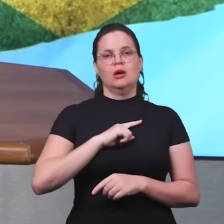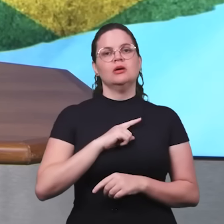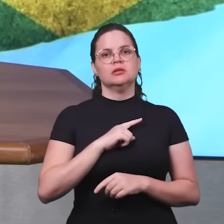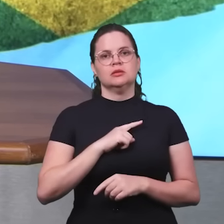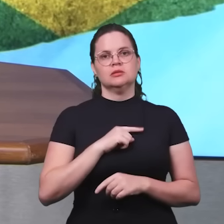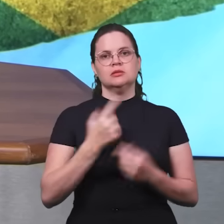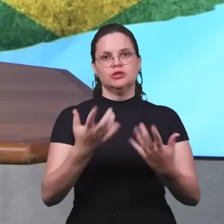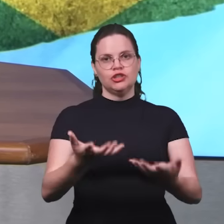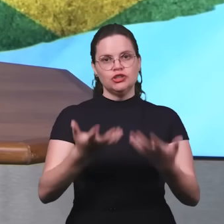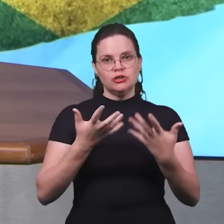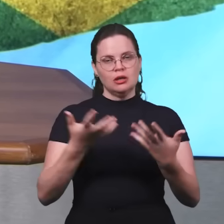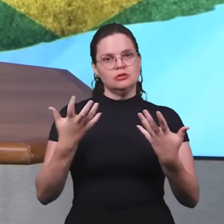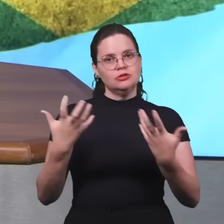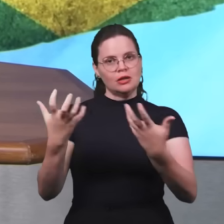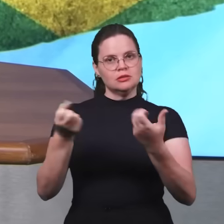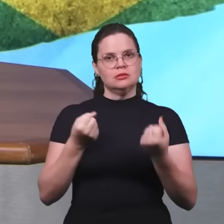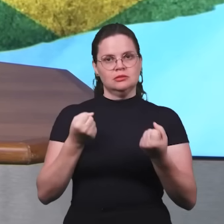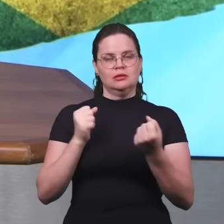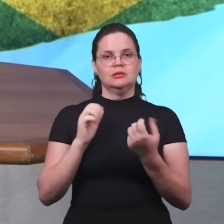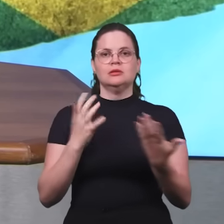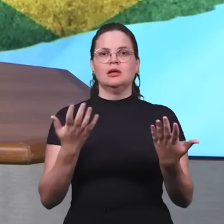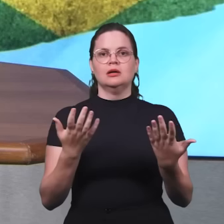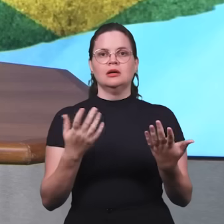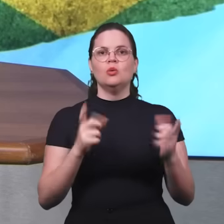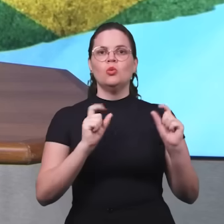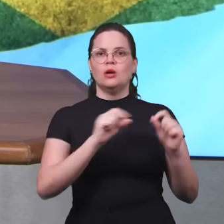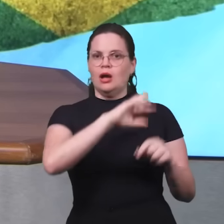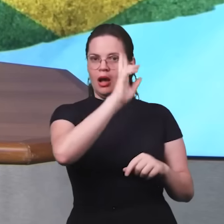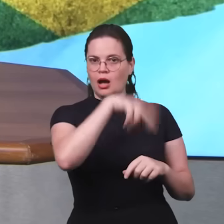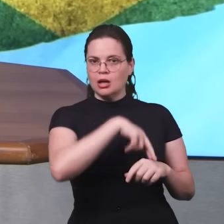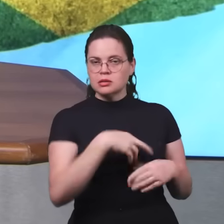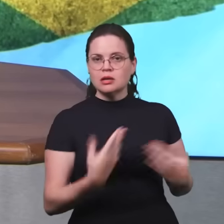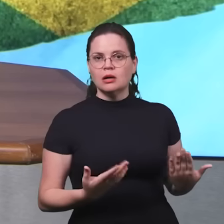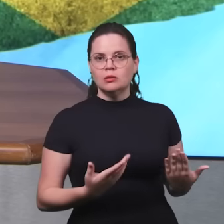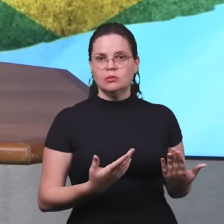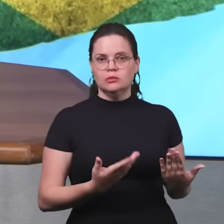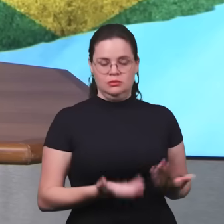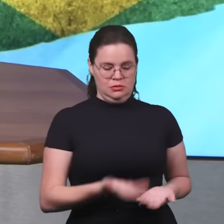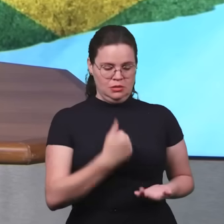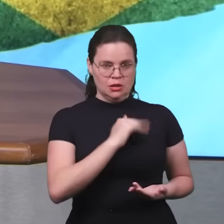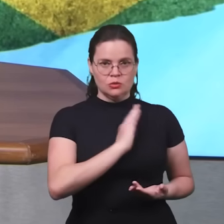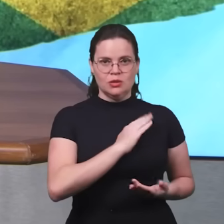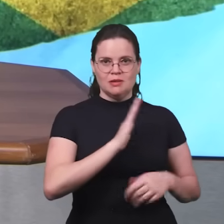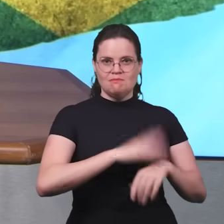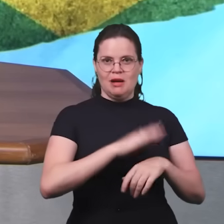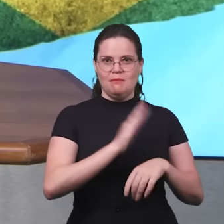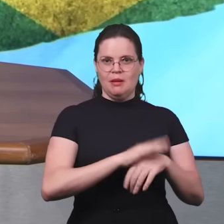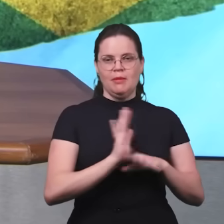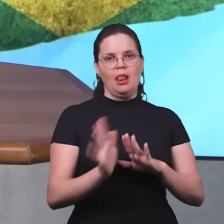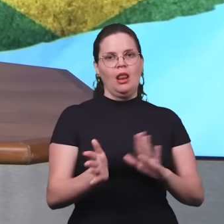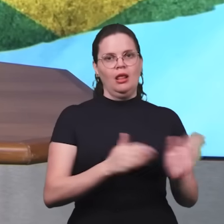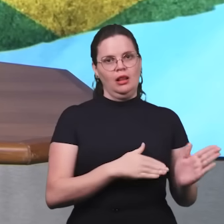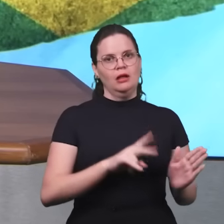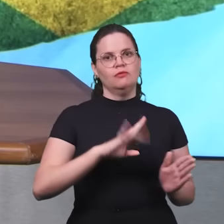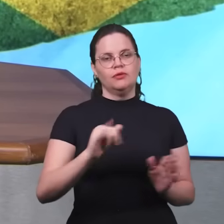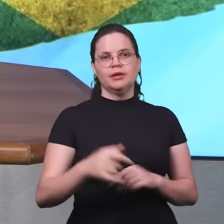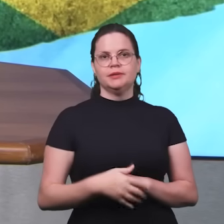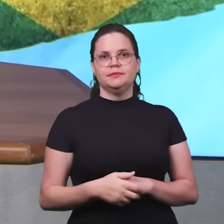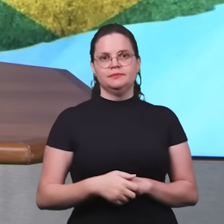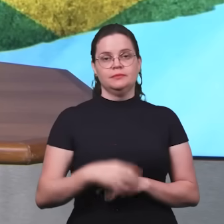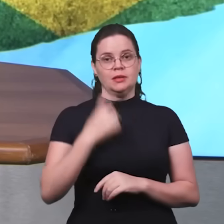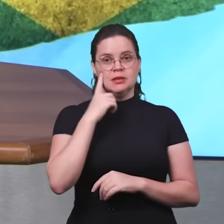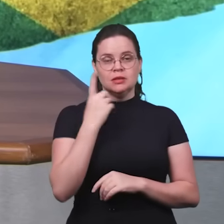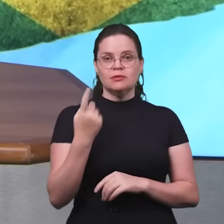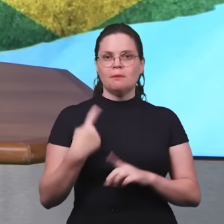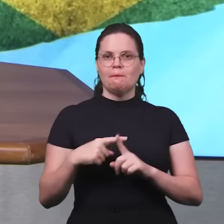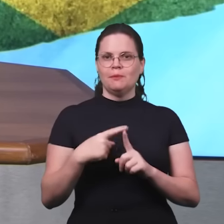permite que a semente da carne, ela penetre. E é uma coisa lógica, porque